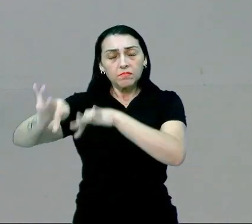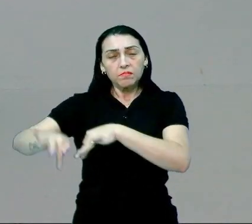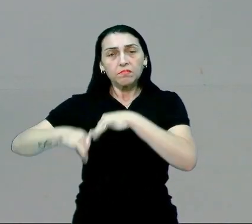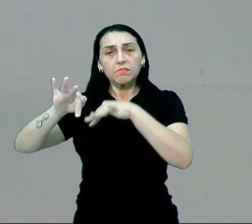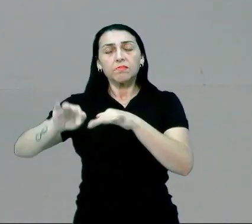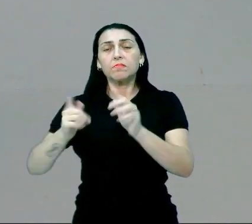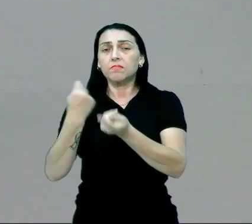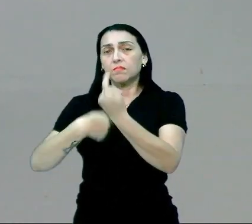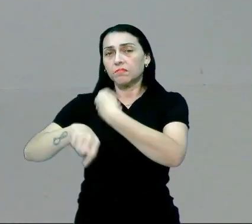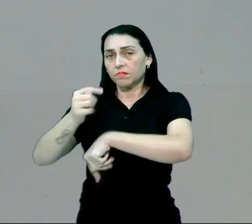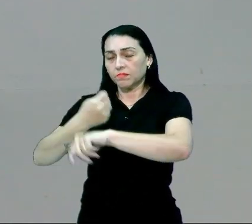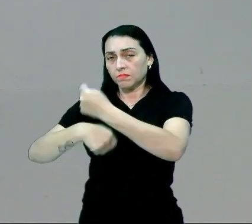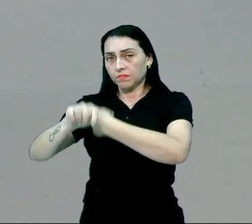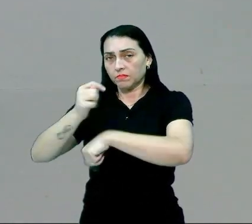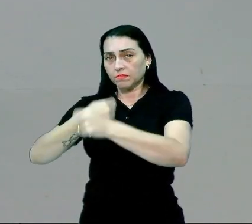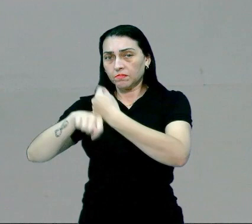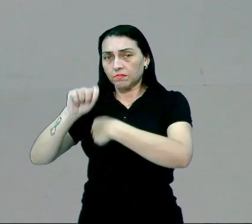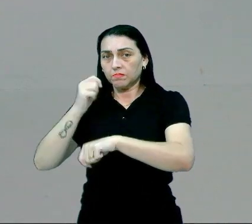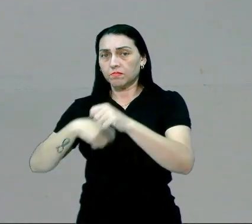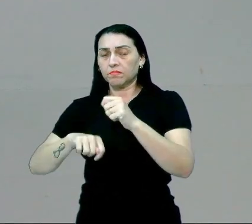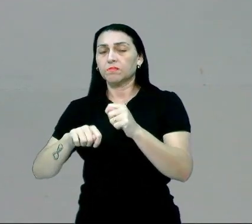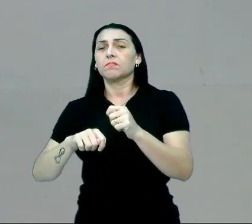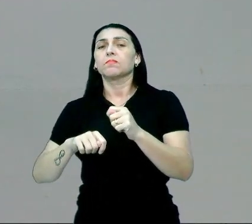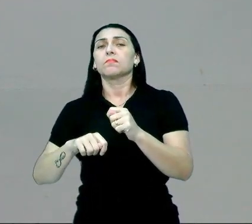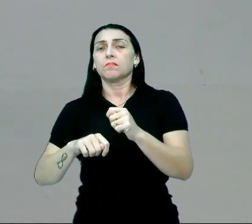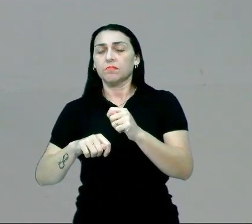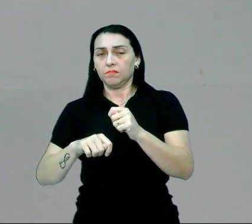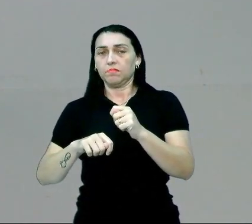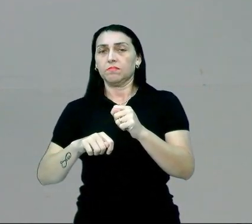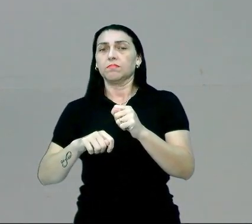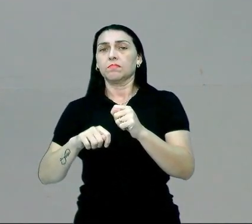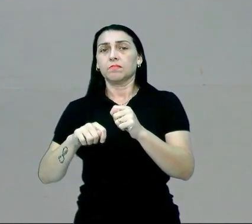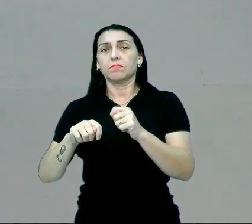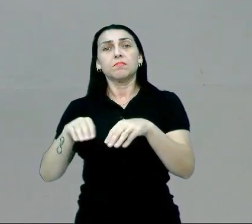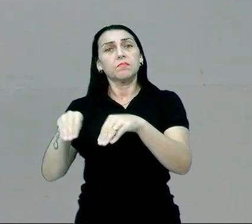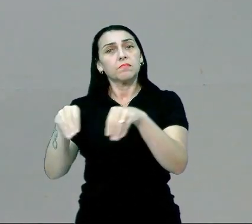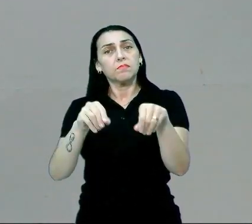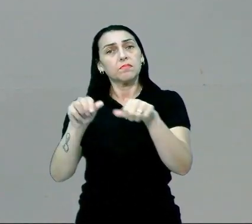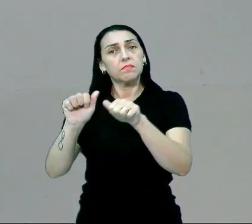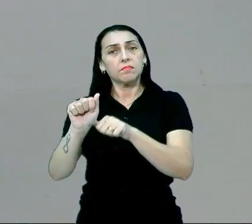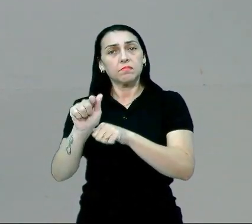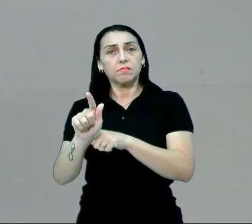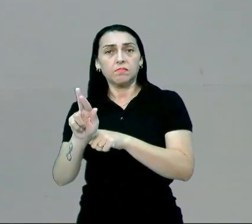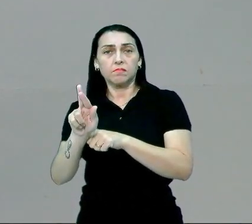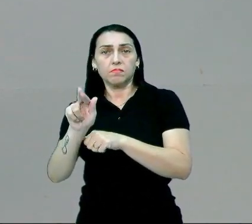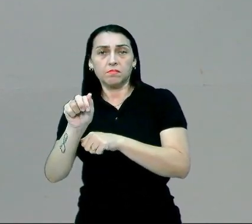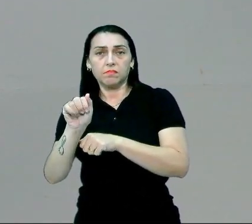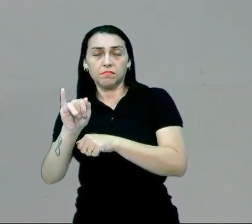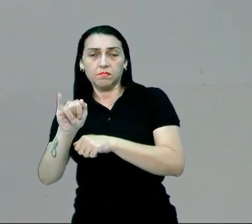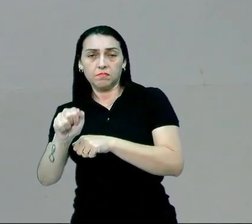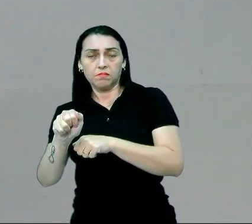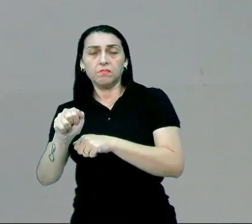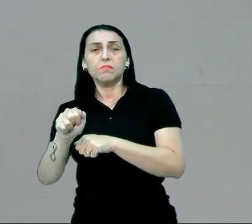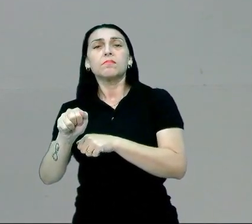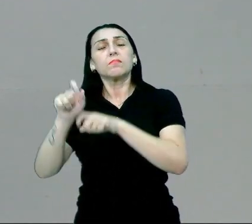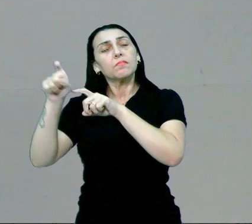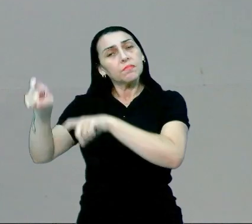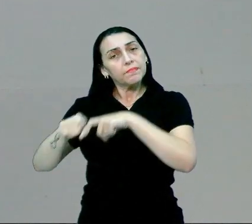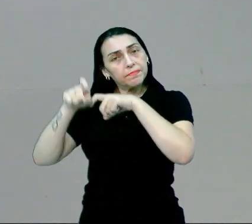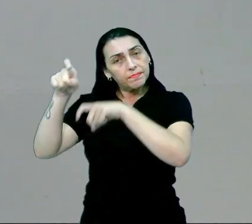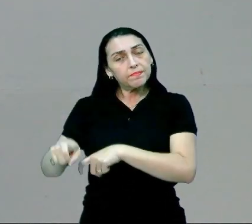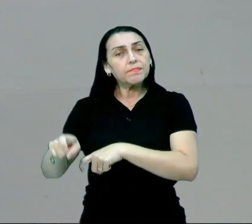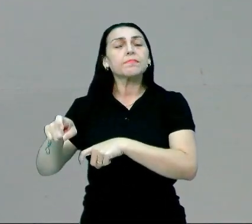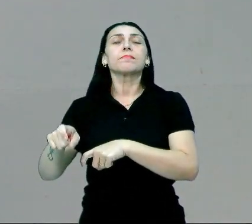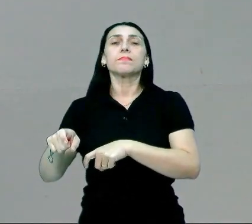a economia ela era eminentemente agrária. O campo, a atividade que era